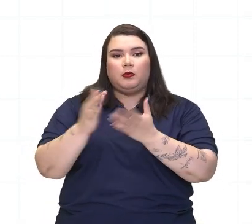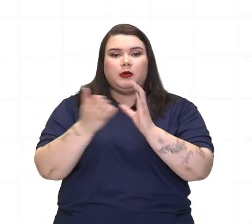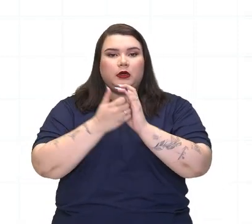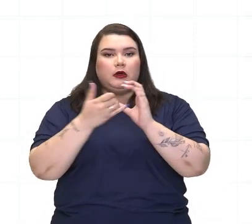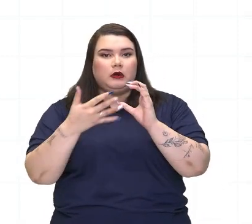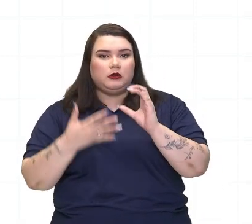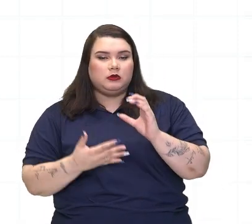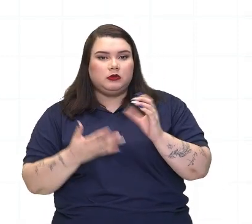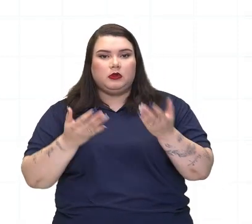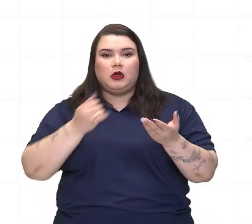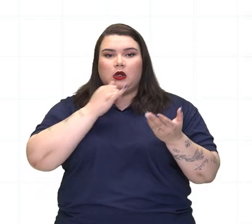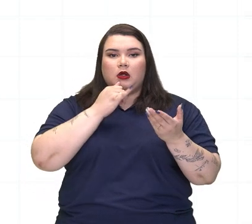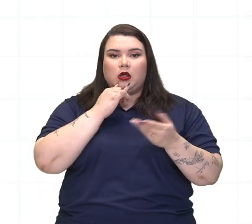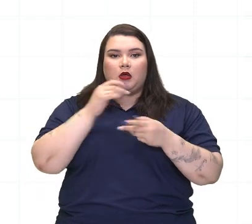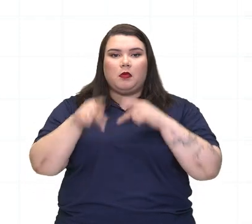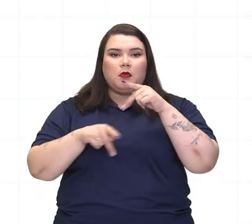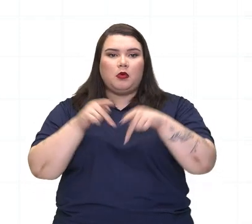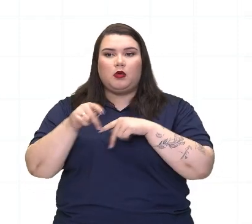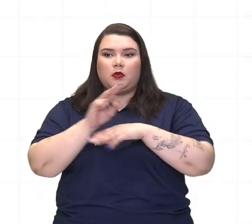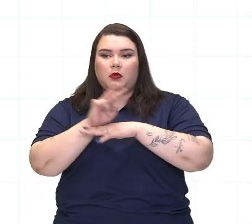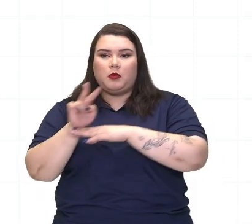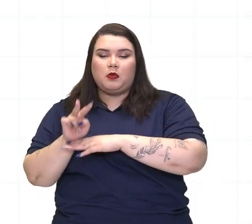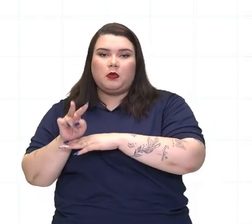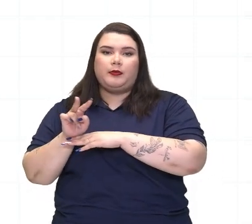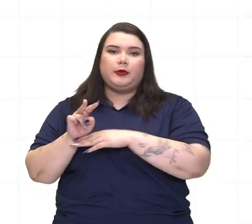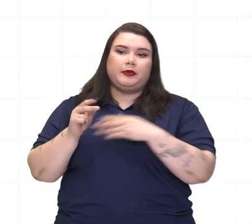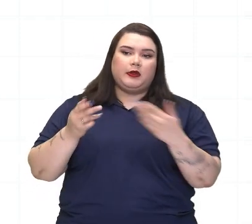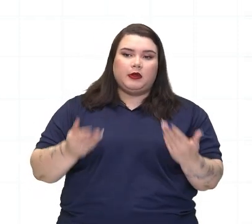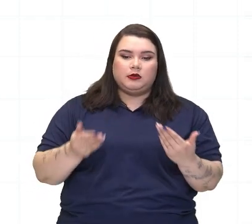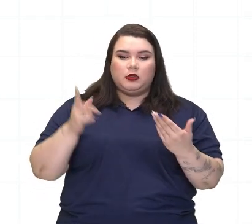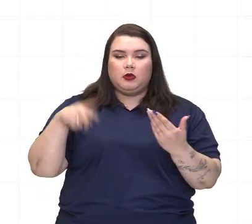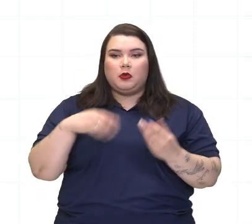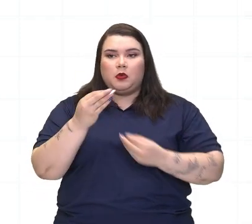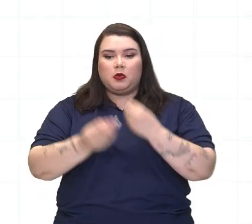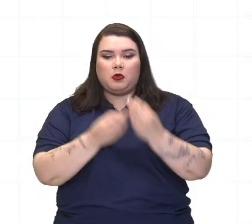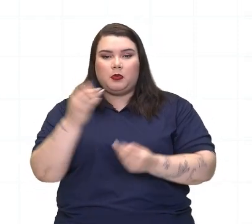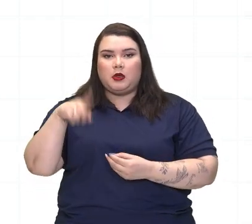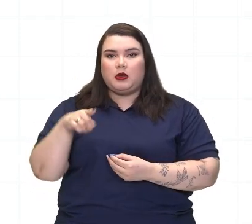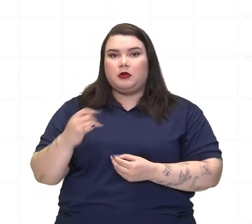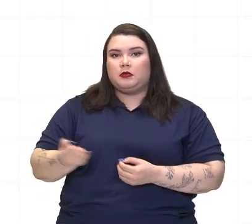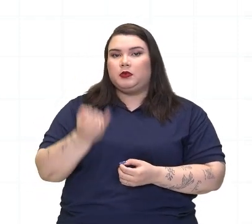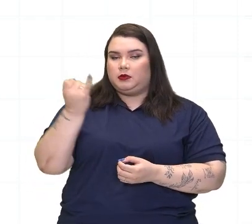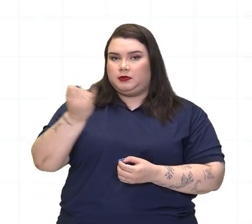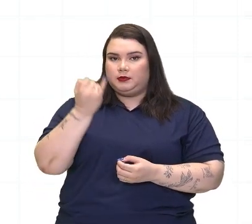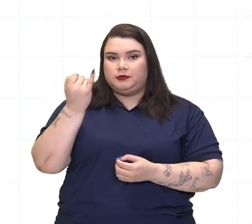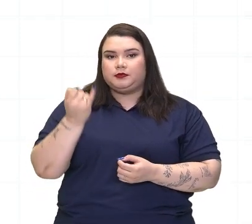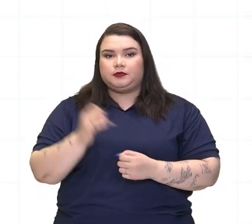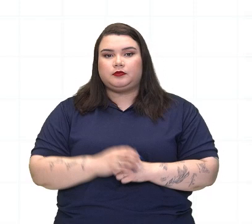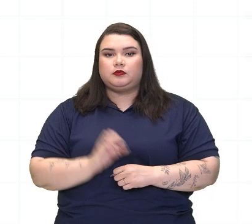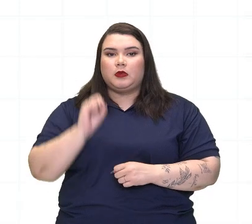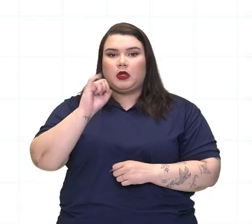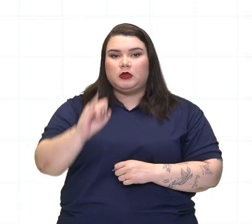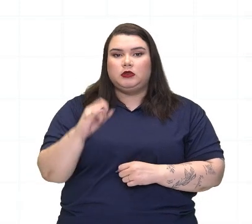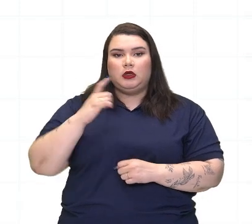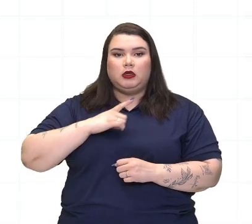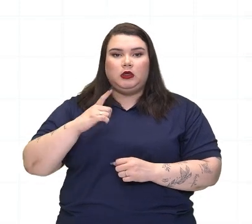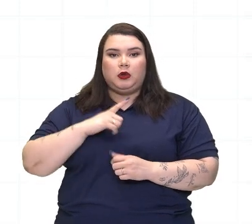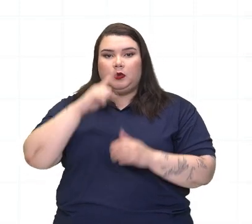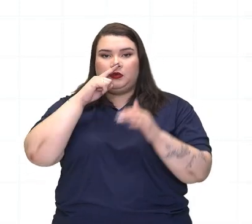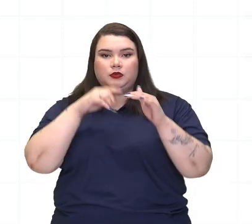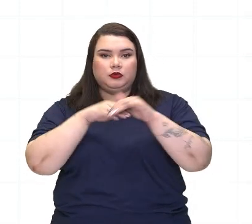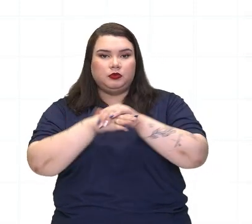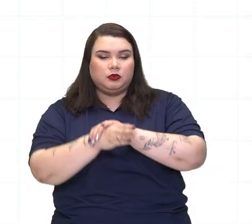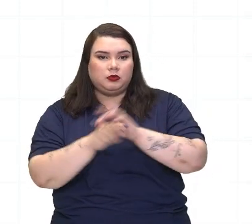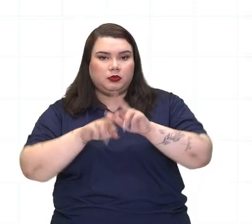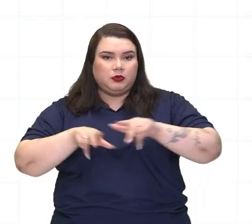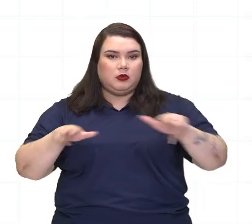Quando ele fala sobre povos guardiões, sobre como eles são importantes. Se possuem costumes diversos, ao menos